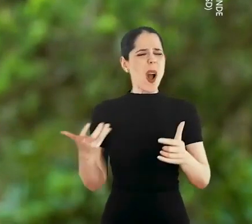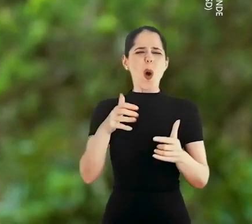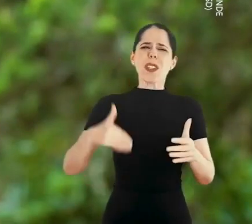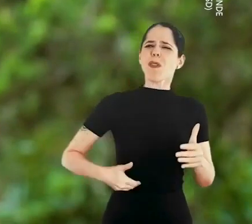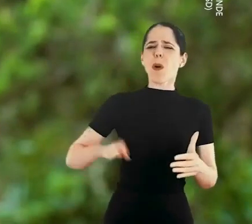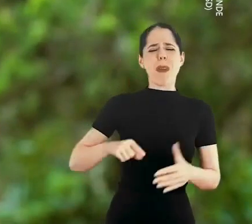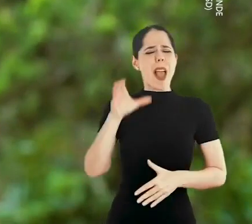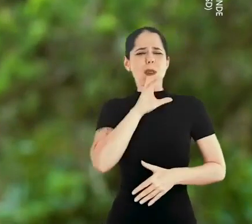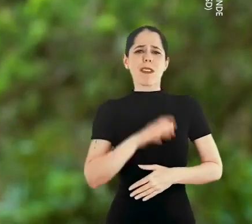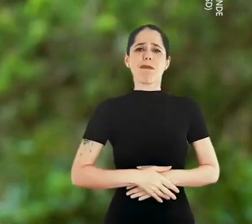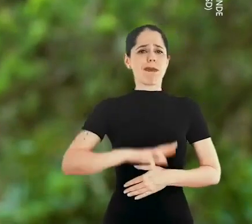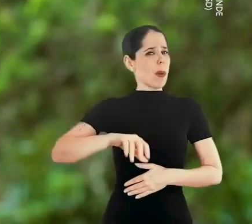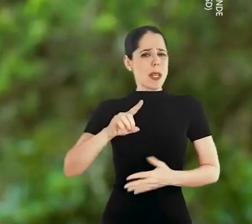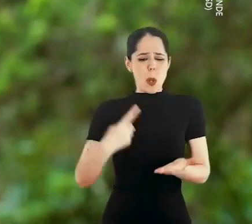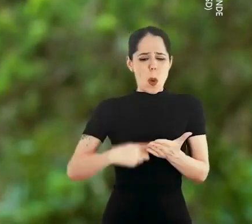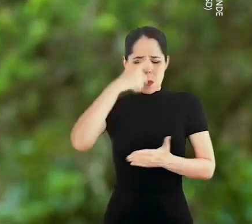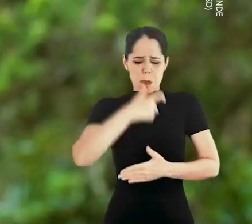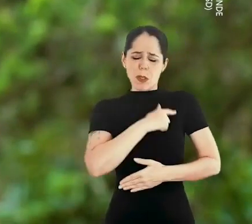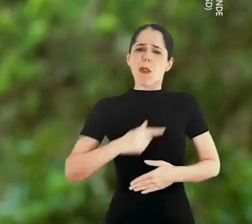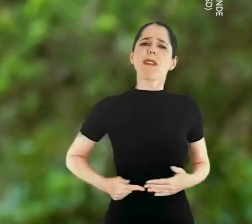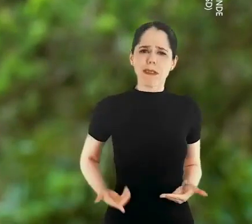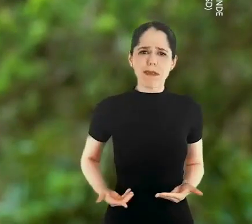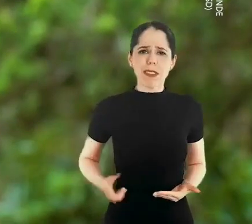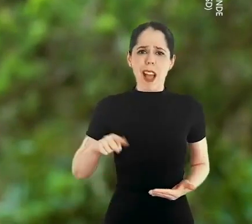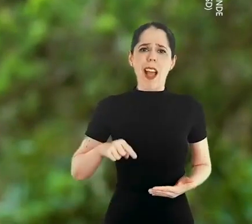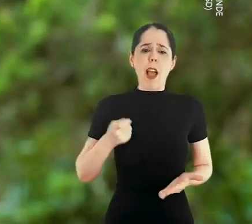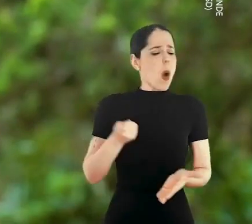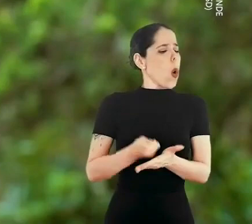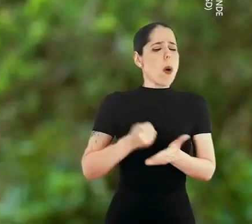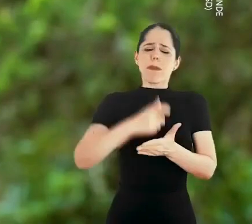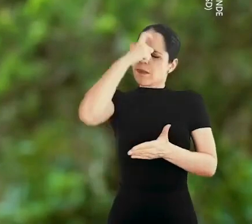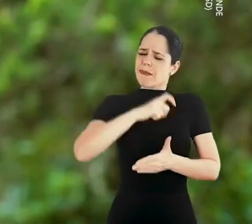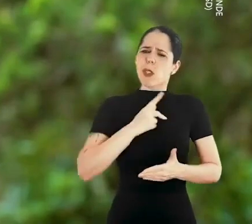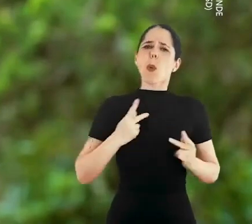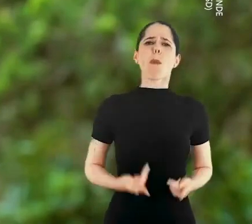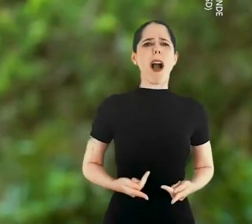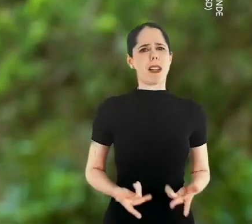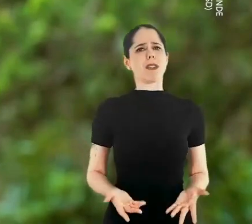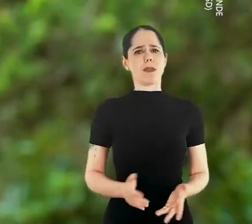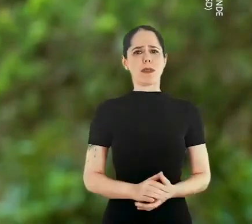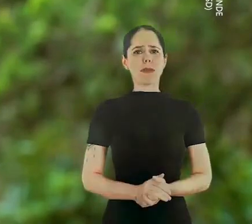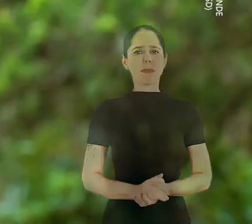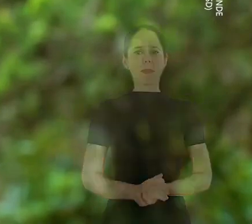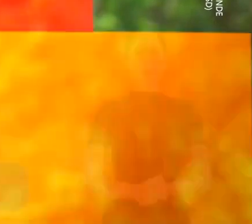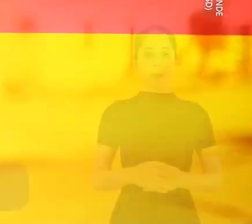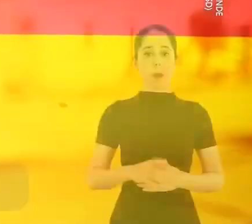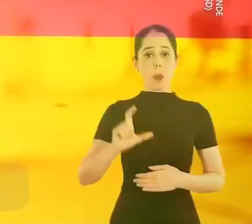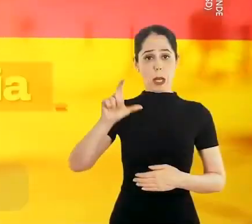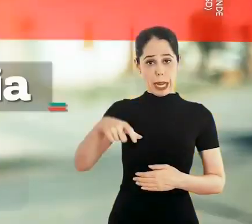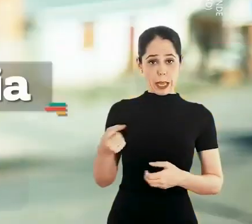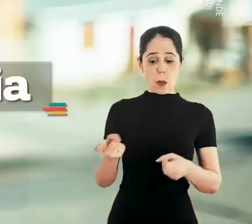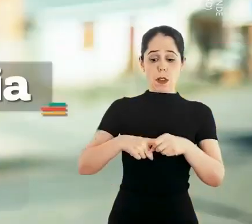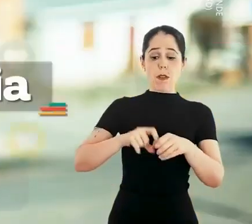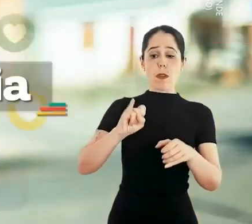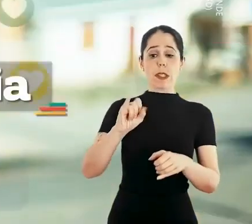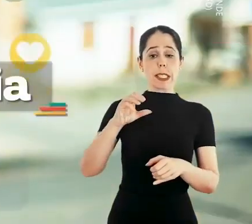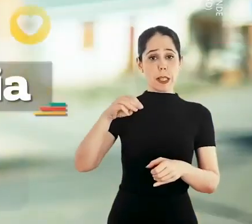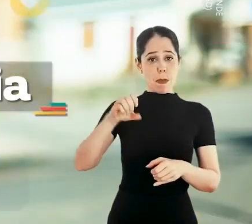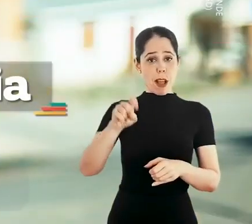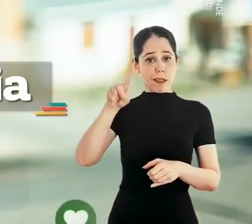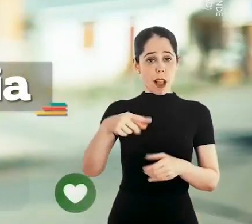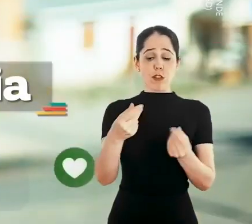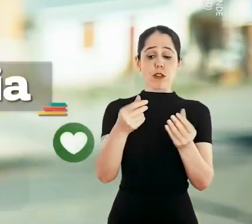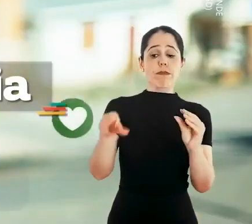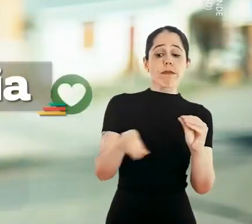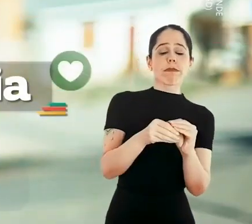urgente. Não é apenas um compromisso como governador. É uma obrigação como ser humano. O cartão Devolve ICMS